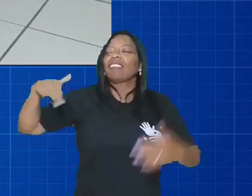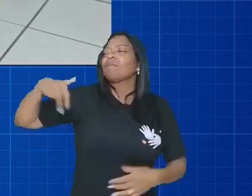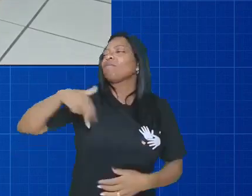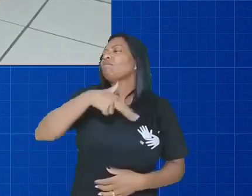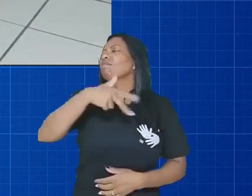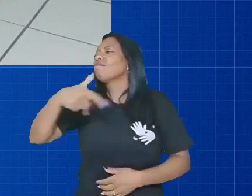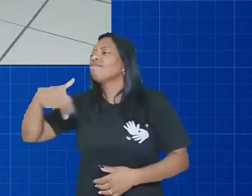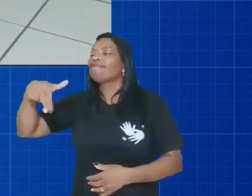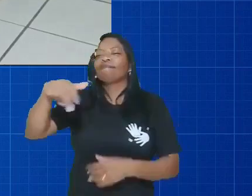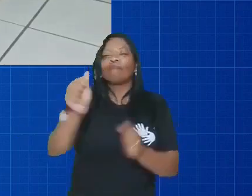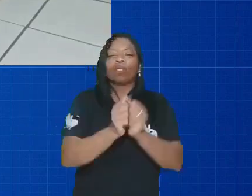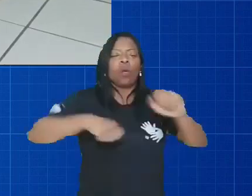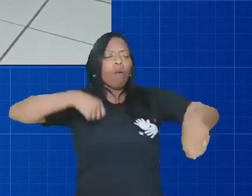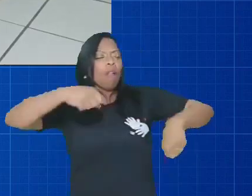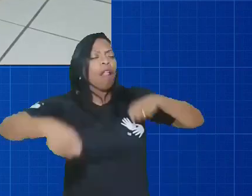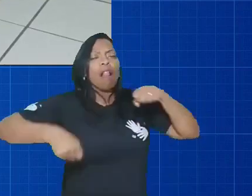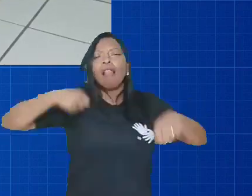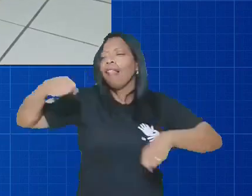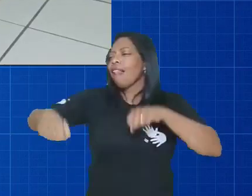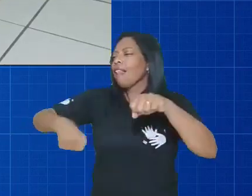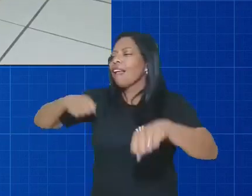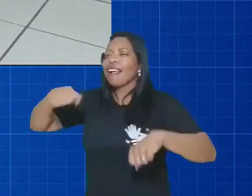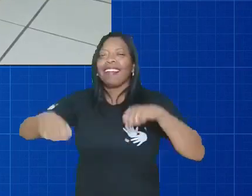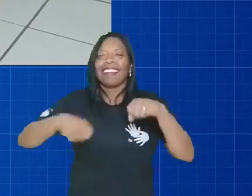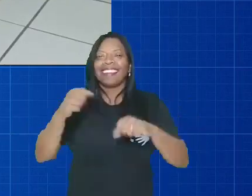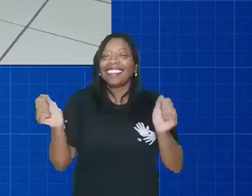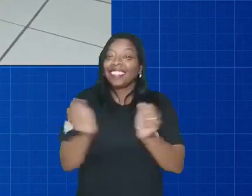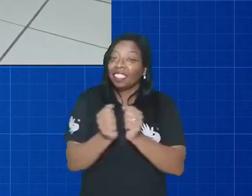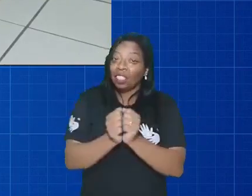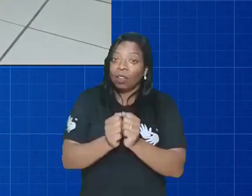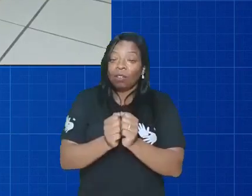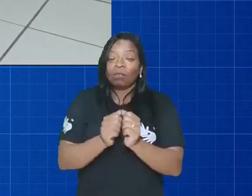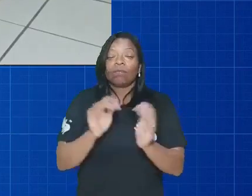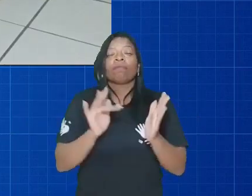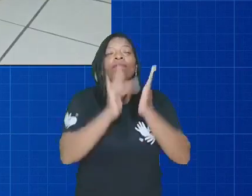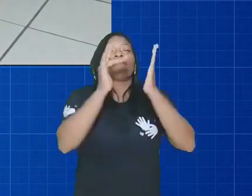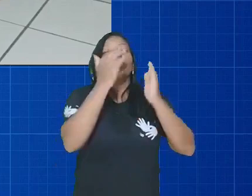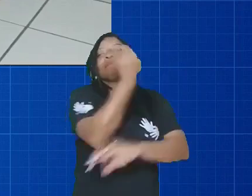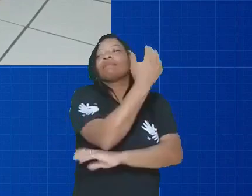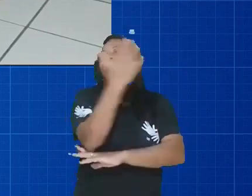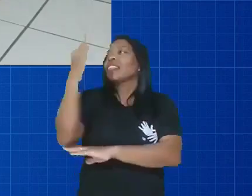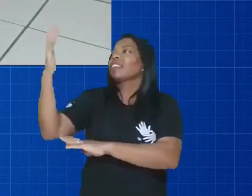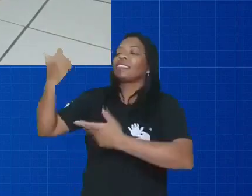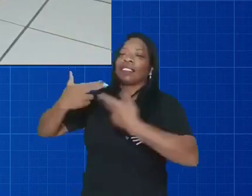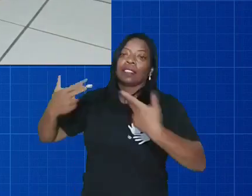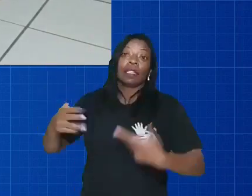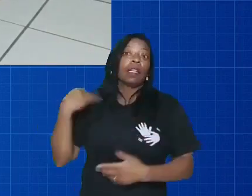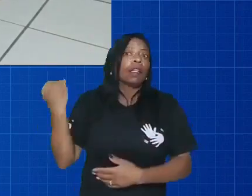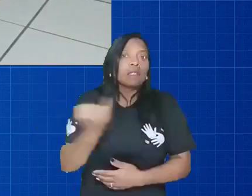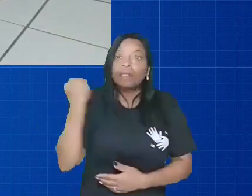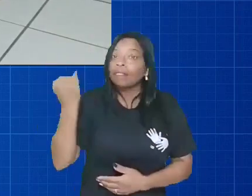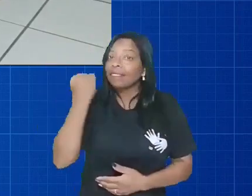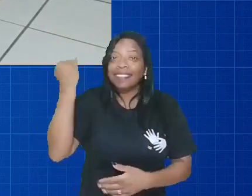de bicicleta, para você estar em contato com a natureza, tá? Então, isso tudo é muito importante